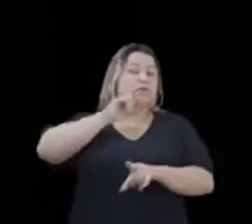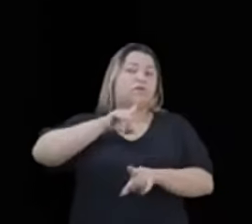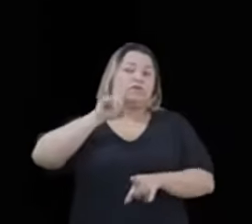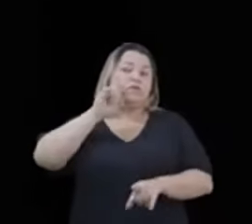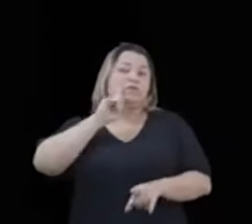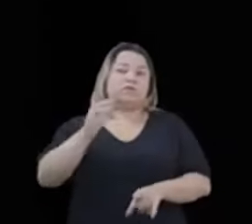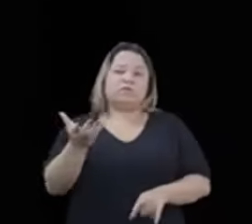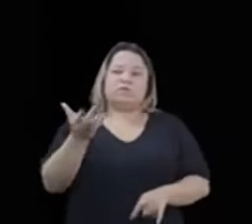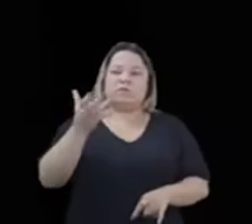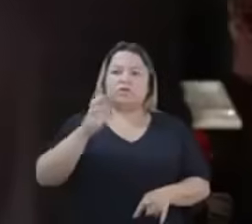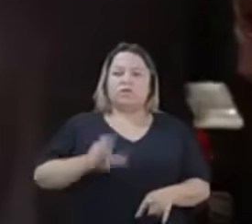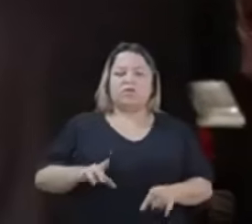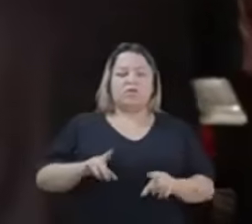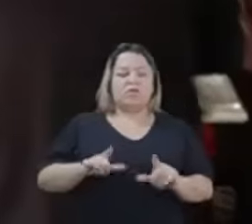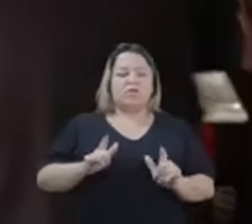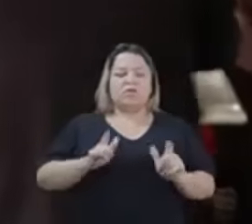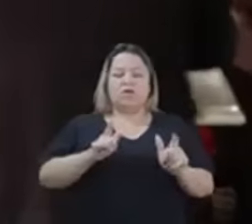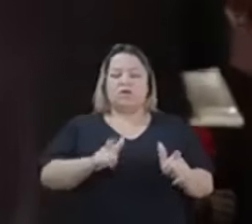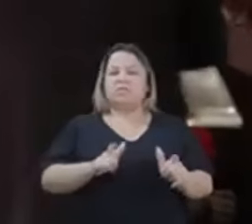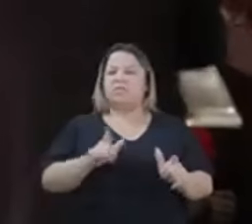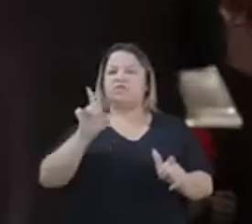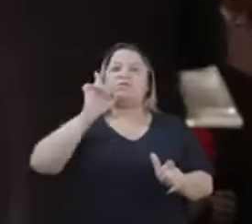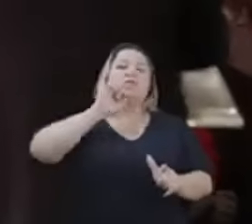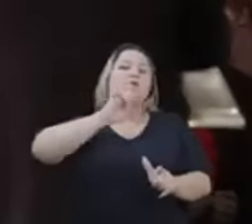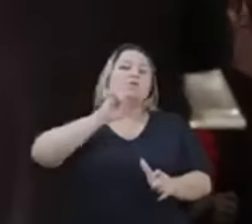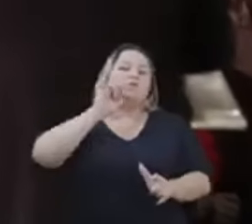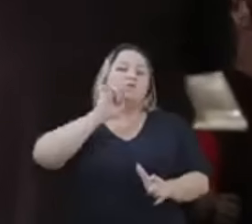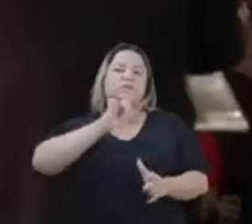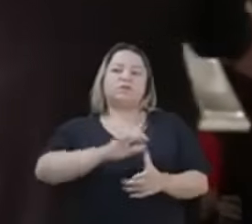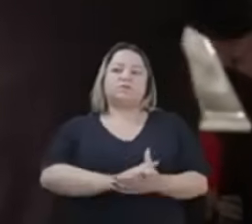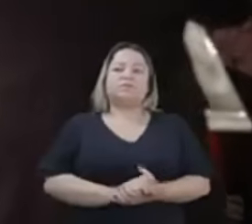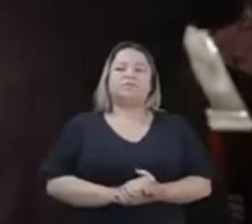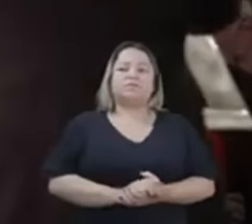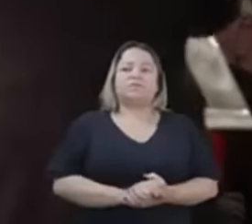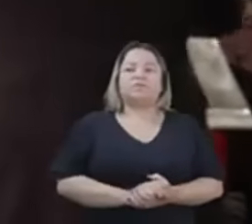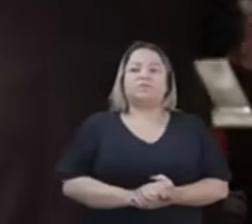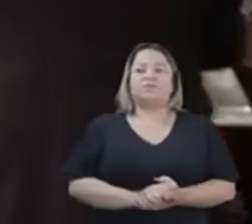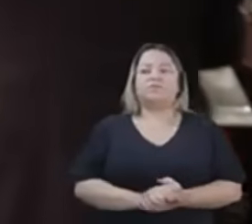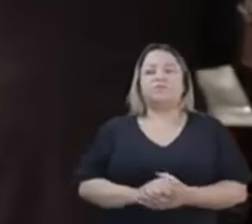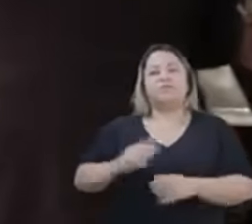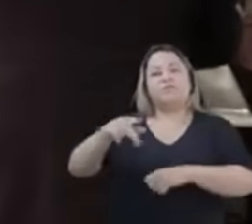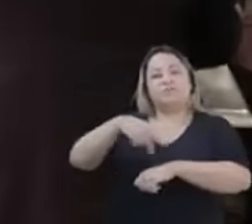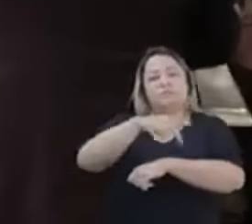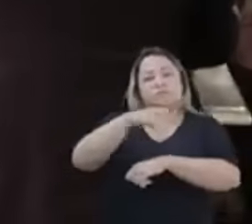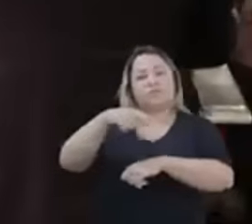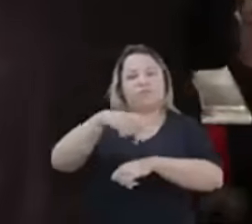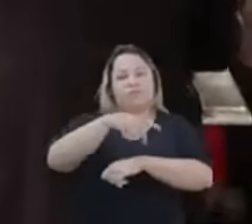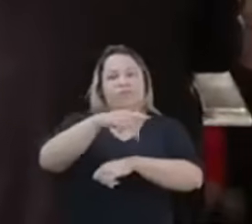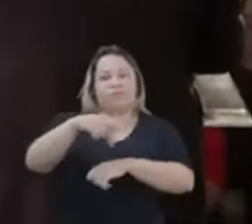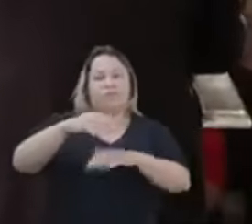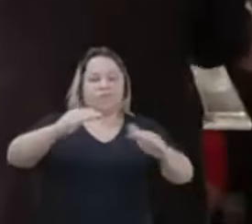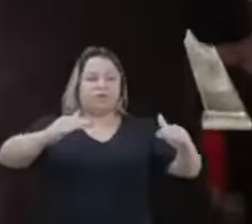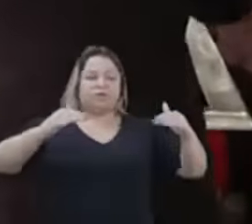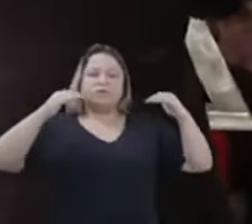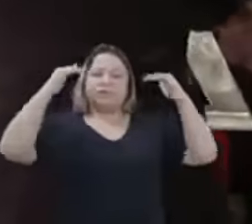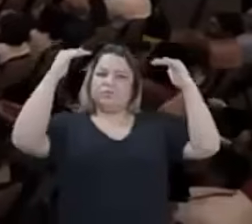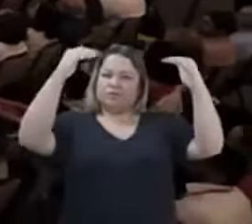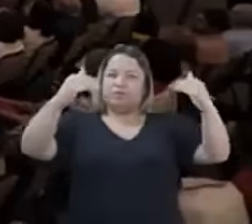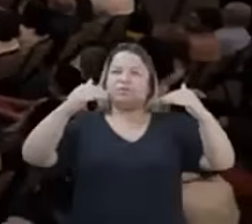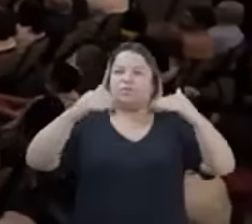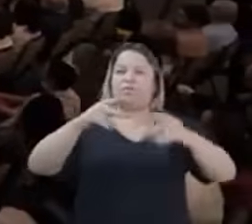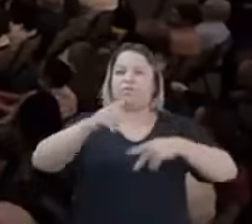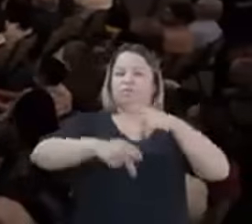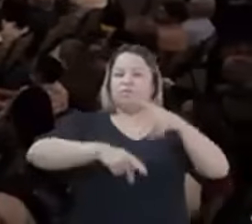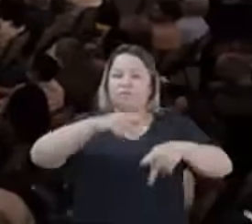ser o quintal dos Estados Unidos. Nós somos um país soberano, um